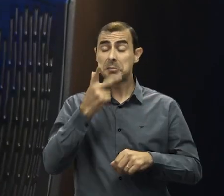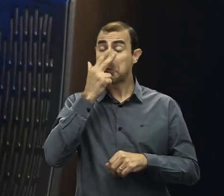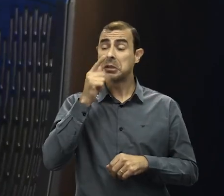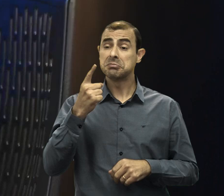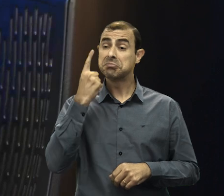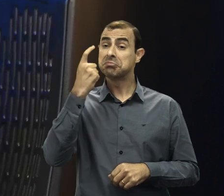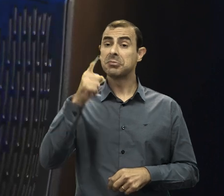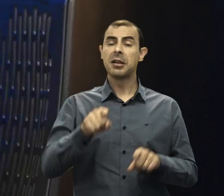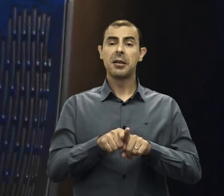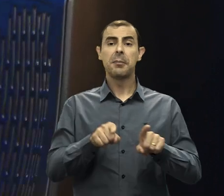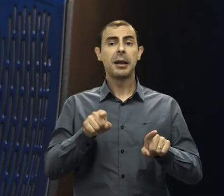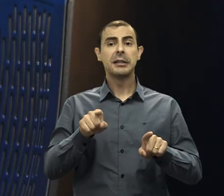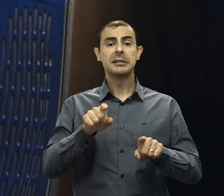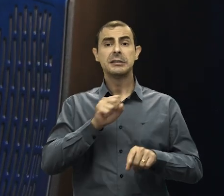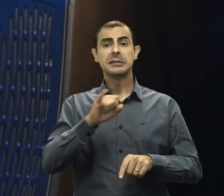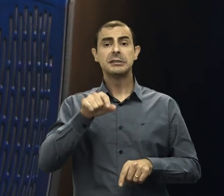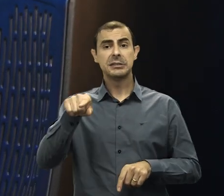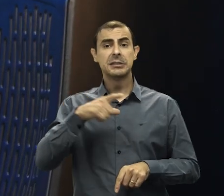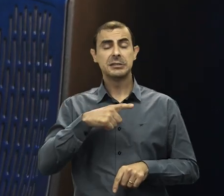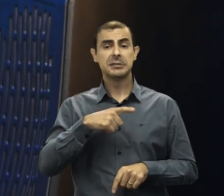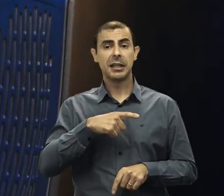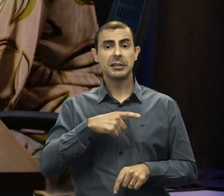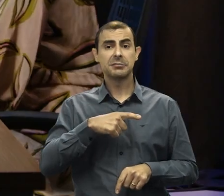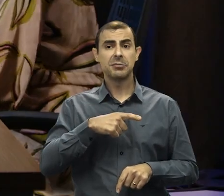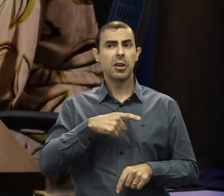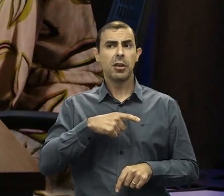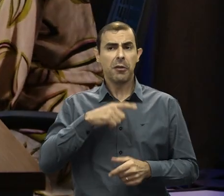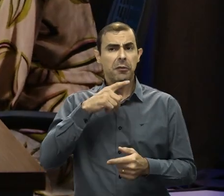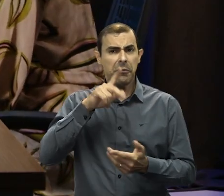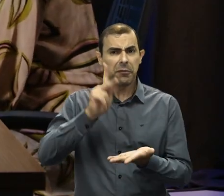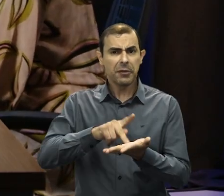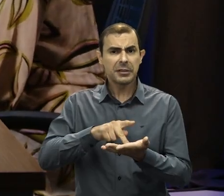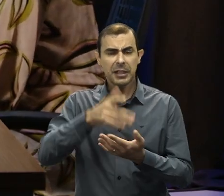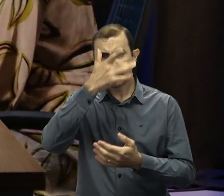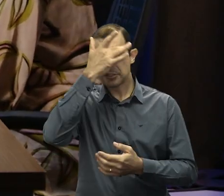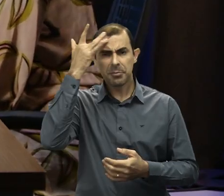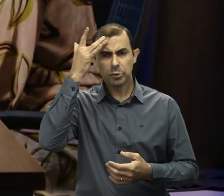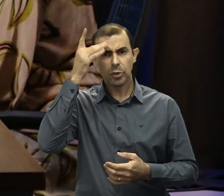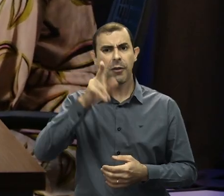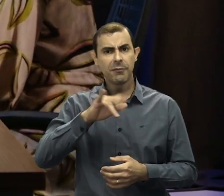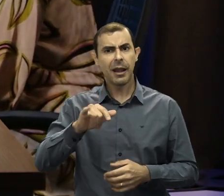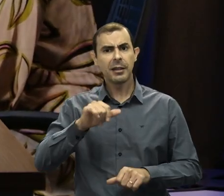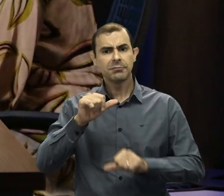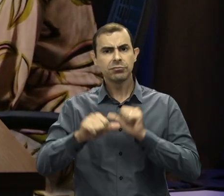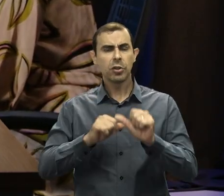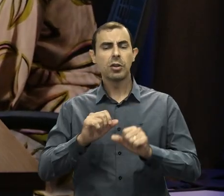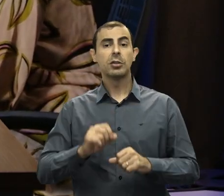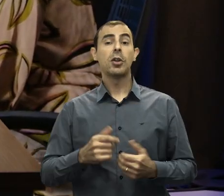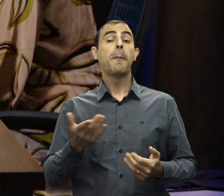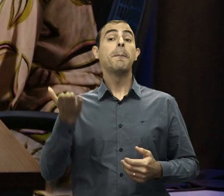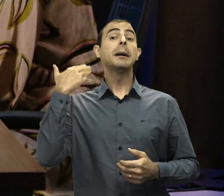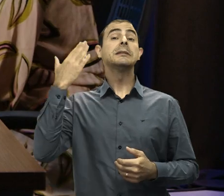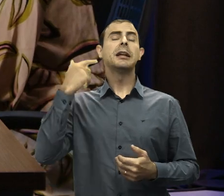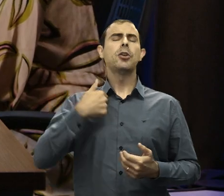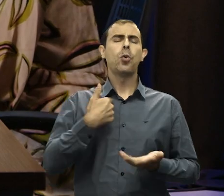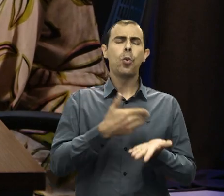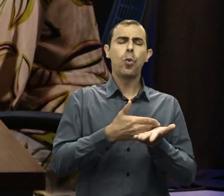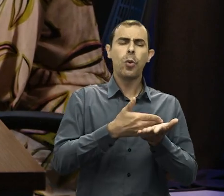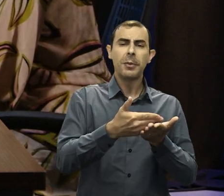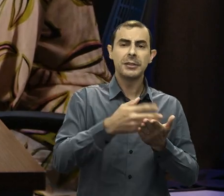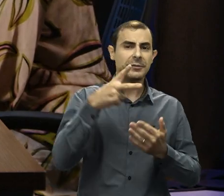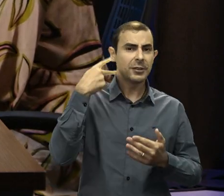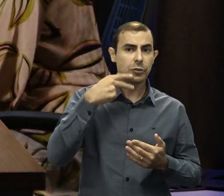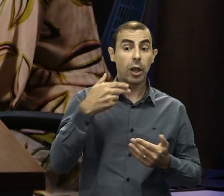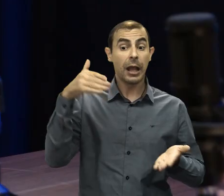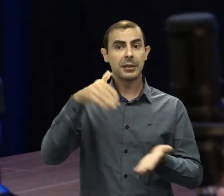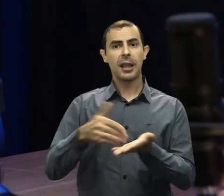quem vivencia aquilo lá? Não vai, então, não vai resolver lá, algo, né? Então, o que mudou? Resumo da ópera de lá, do começo lá do meu trabalho